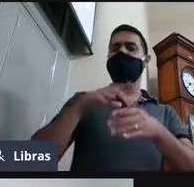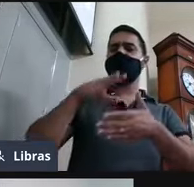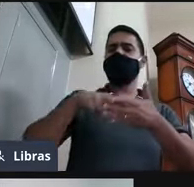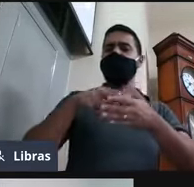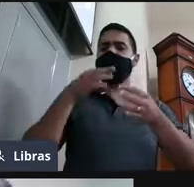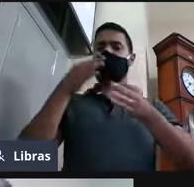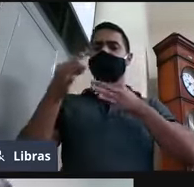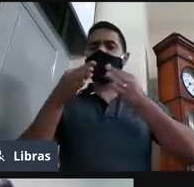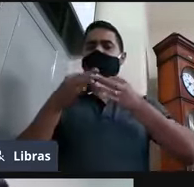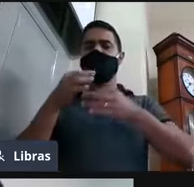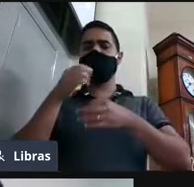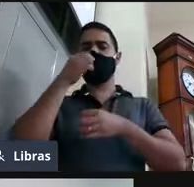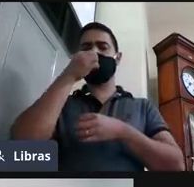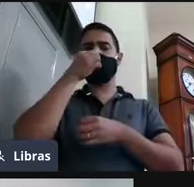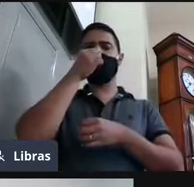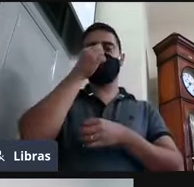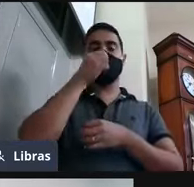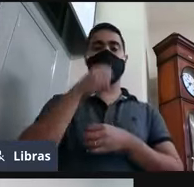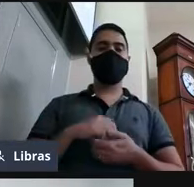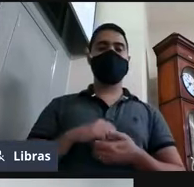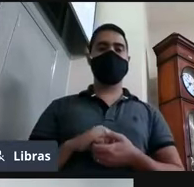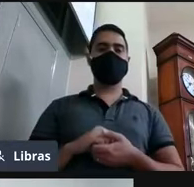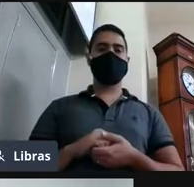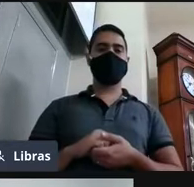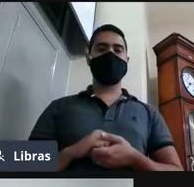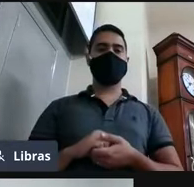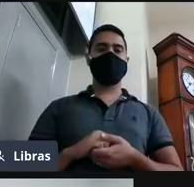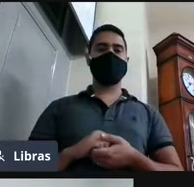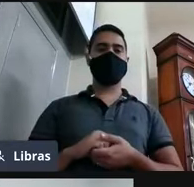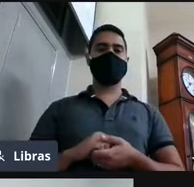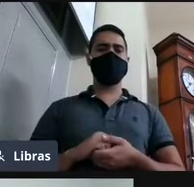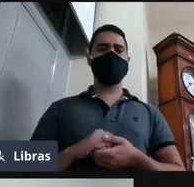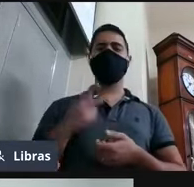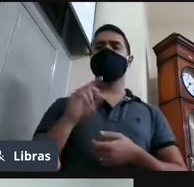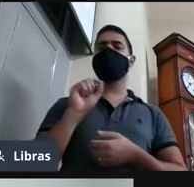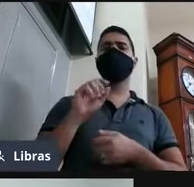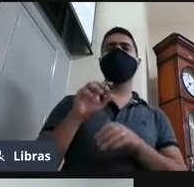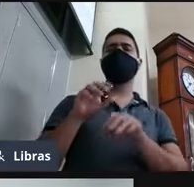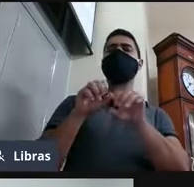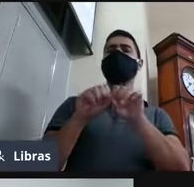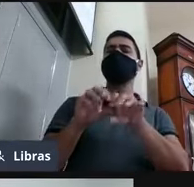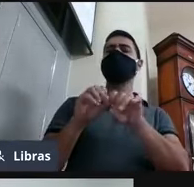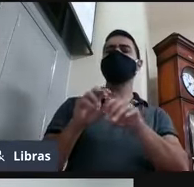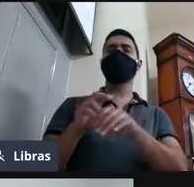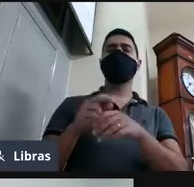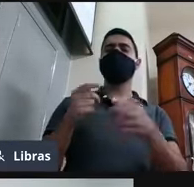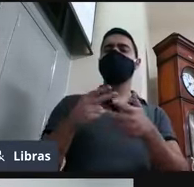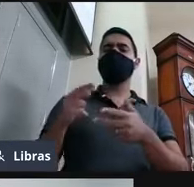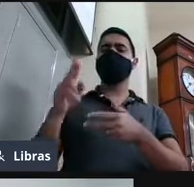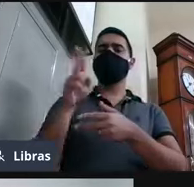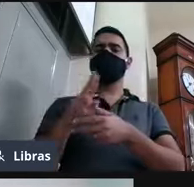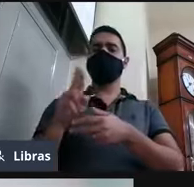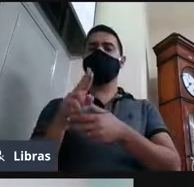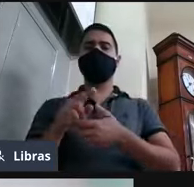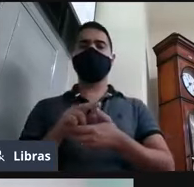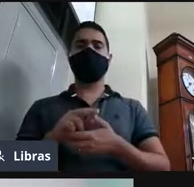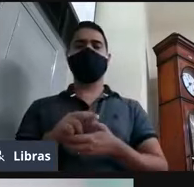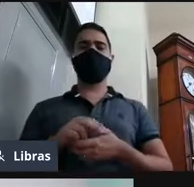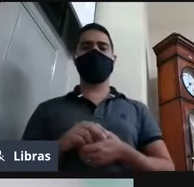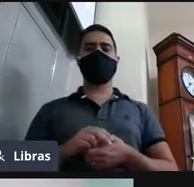a irregularidade fundamental é com relação à educação, um gasto que realmente agora vão ter